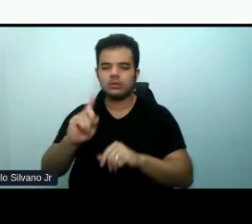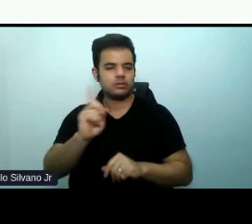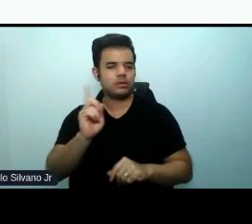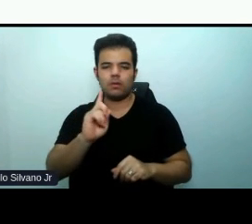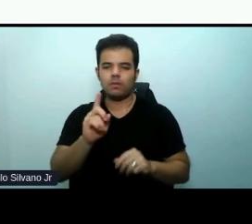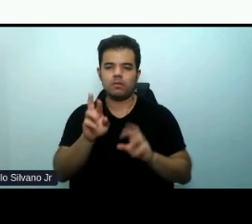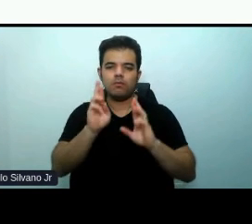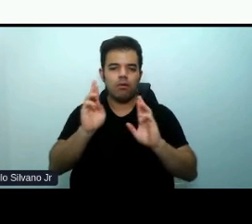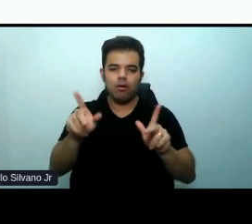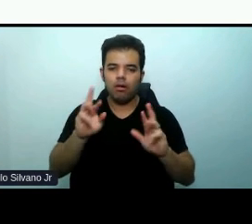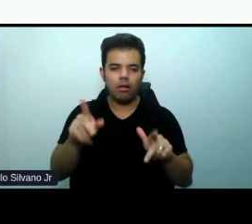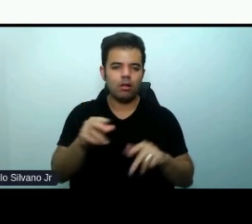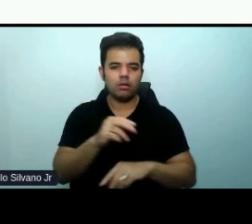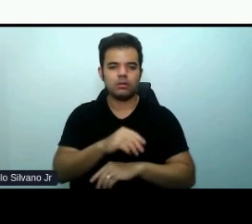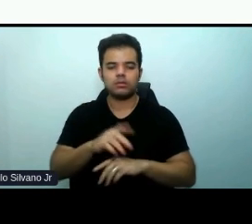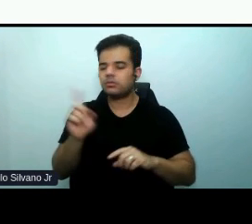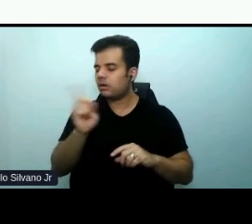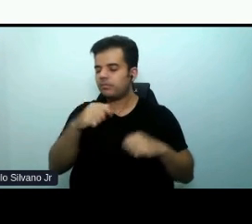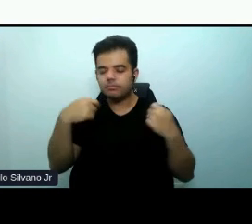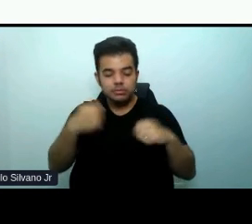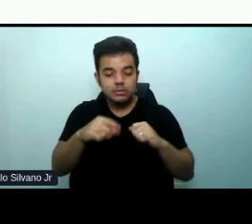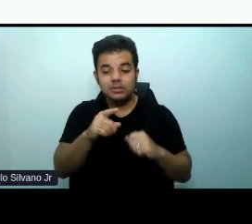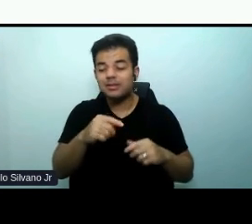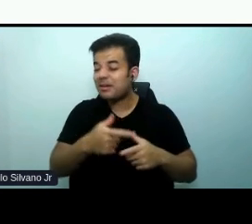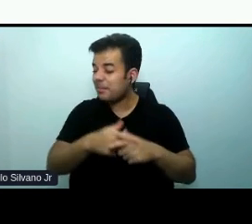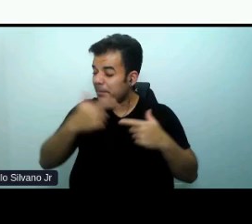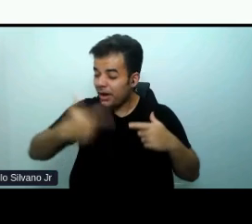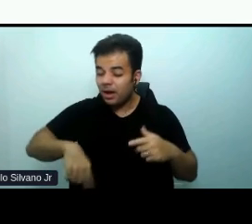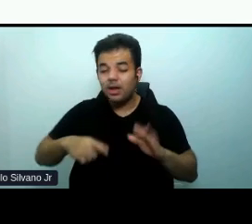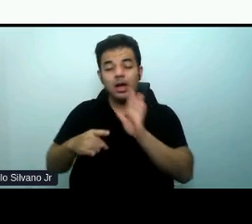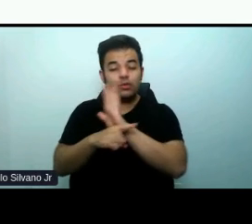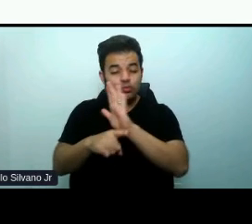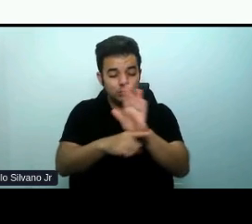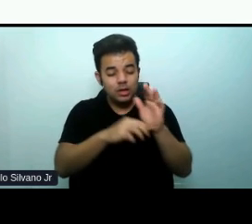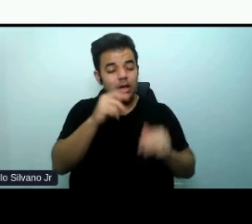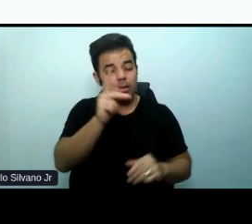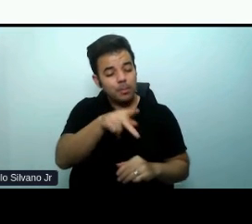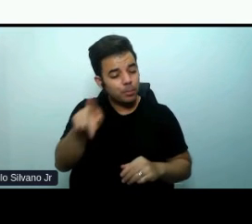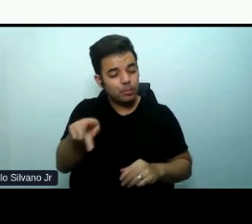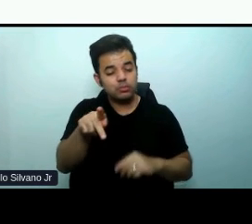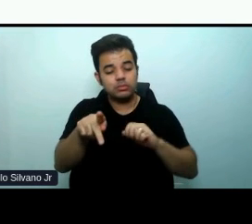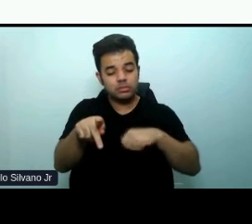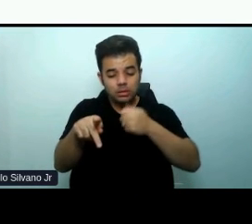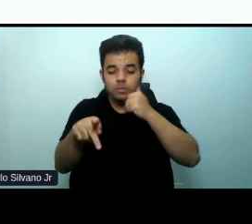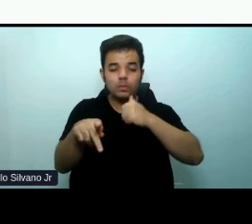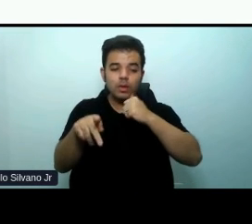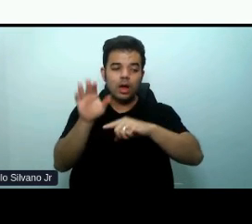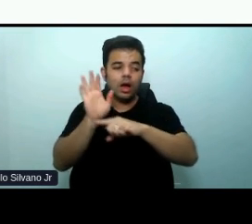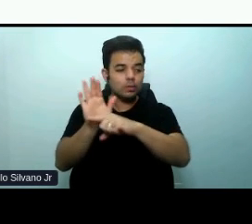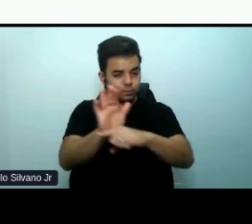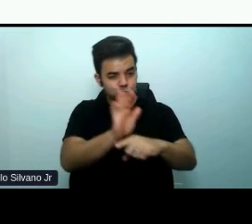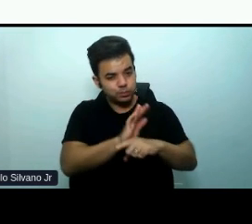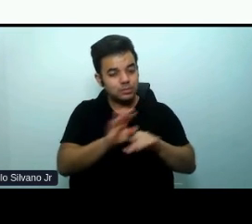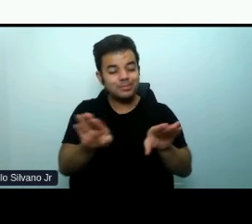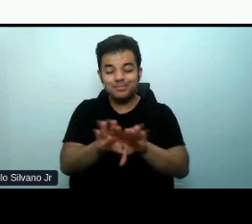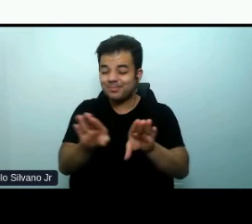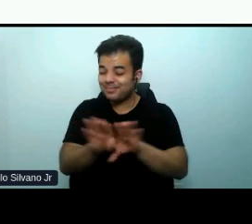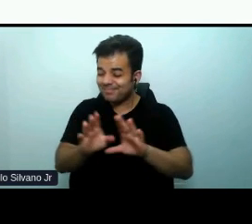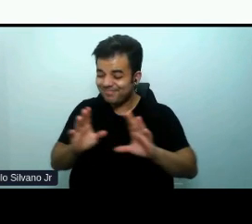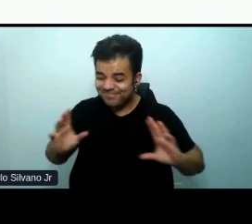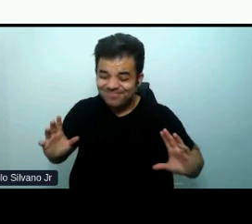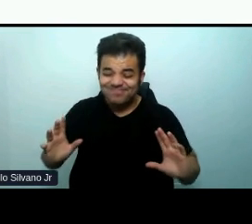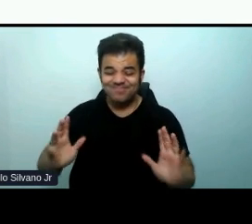diferenças, devem dar aí mais chances para as professoras mulheres e, principalmente, incentivar